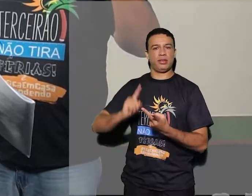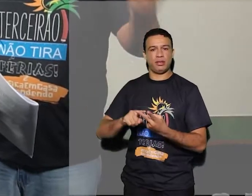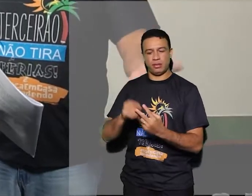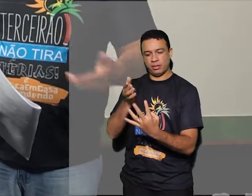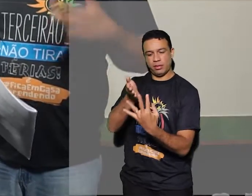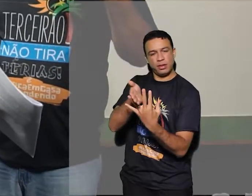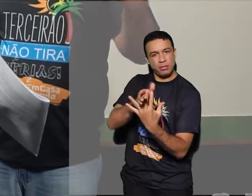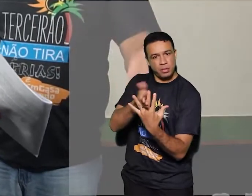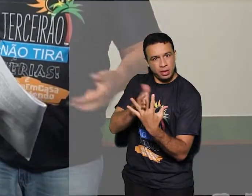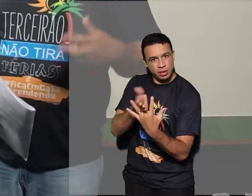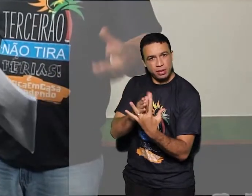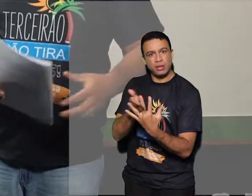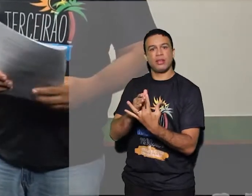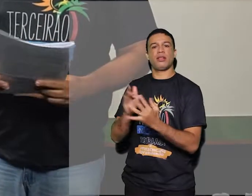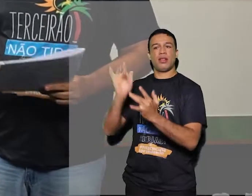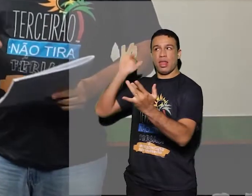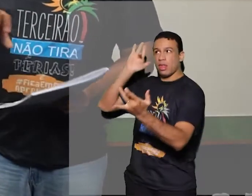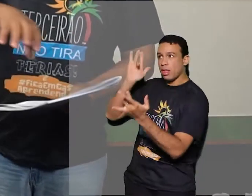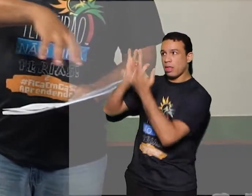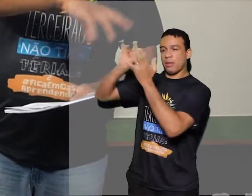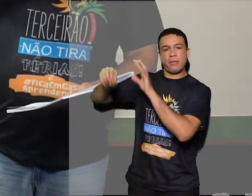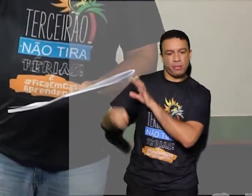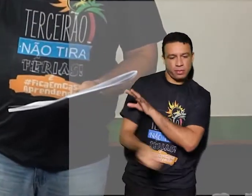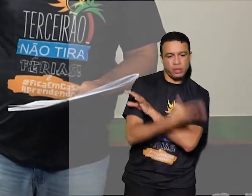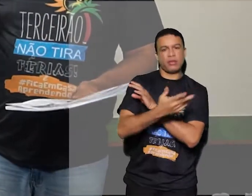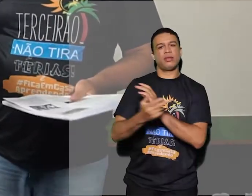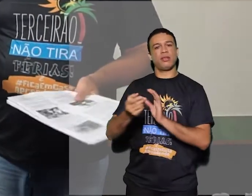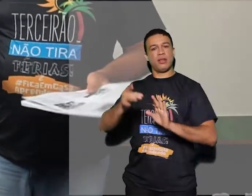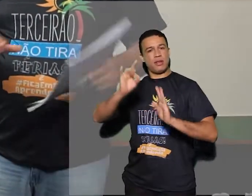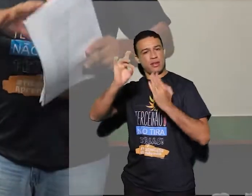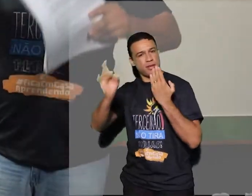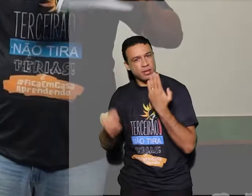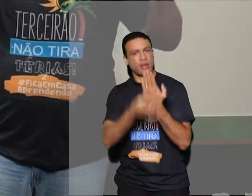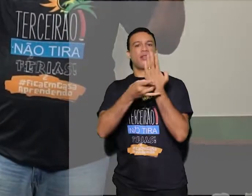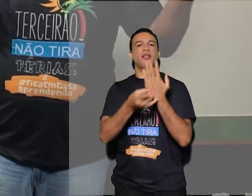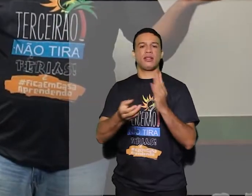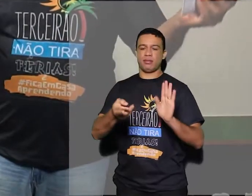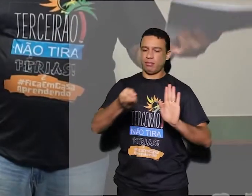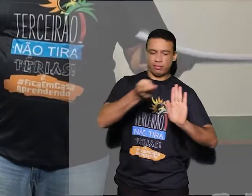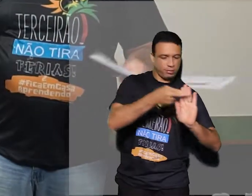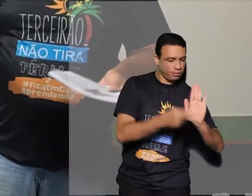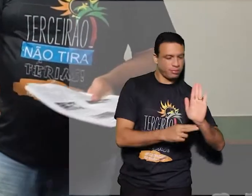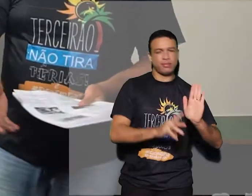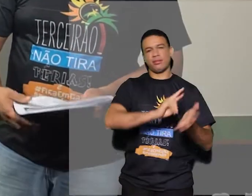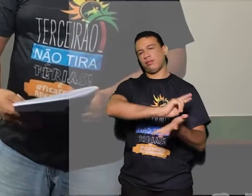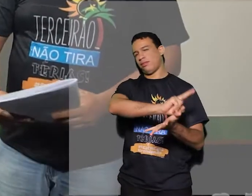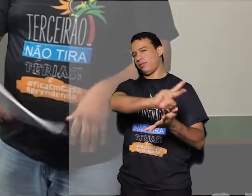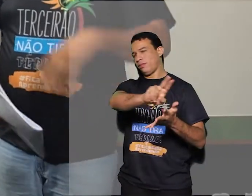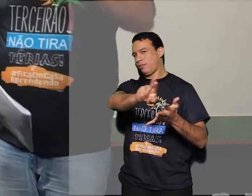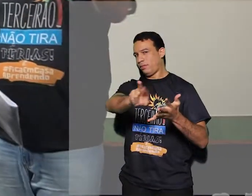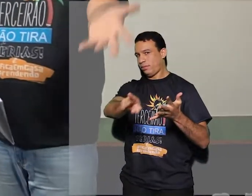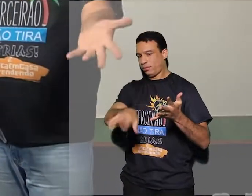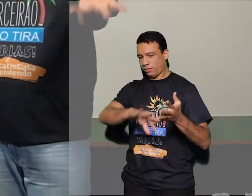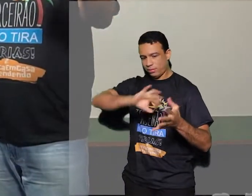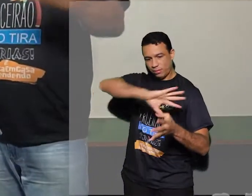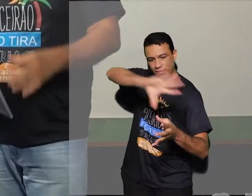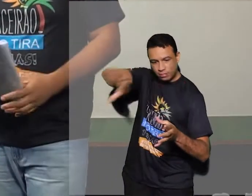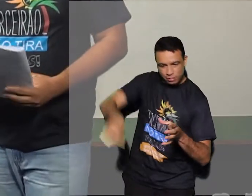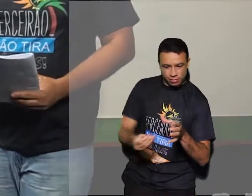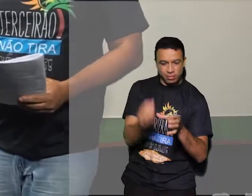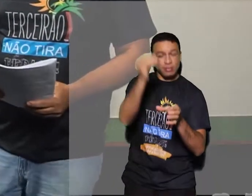pelo neoclassicismo, romantismo, realismo, ele tem regras específicas e a gente vai formar um pacote econômico só e chamar